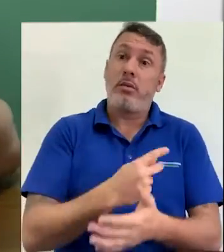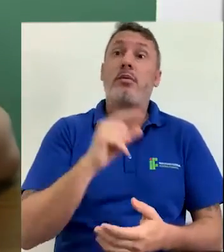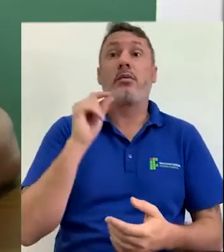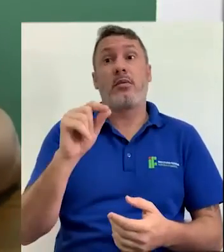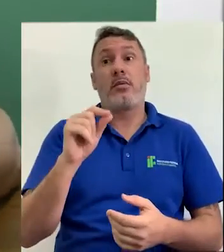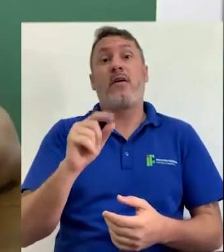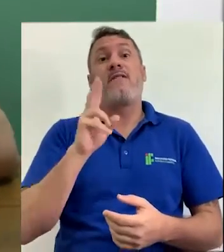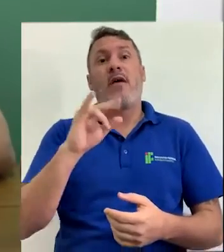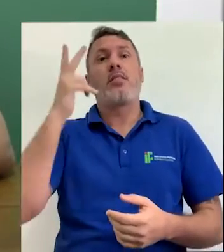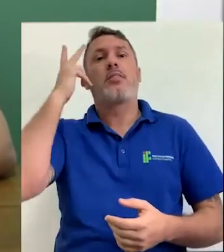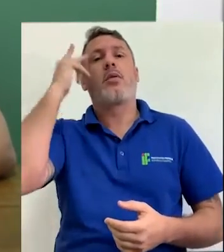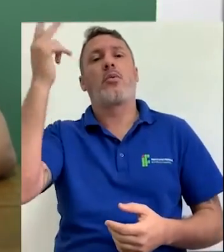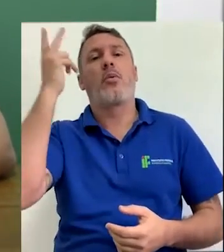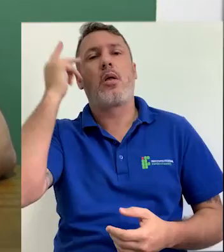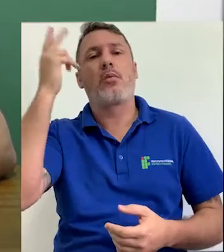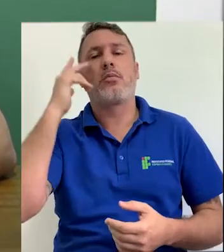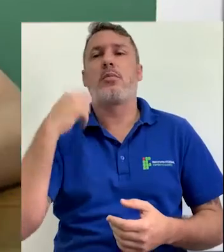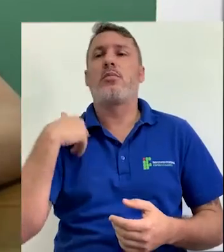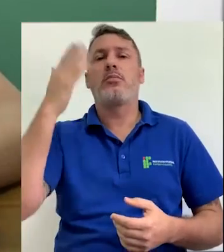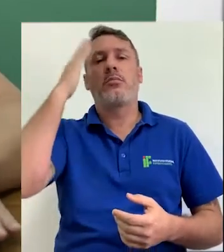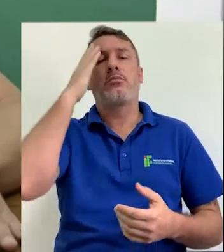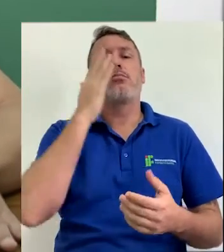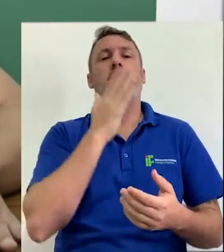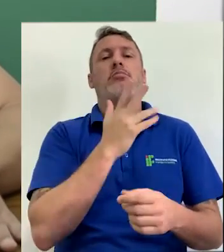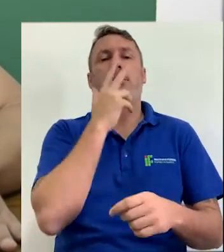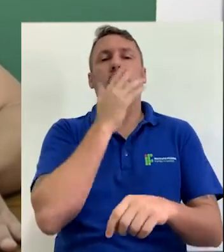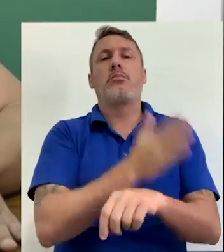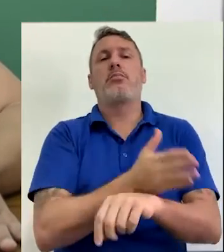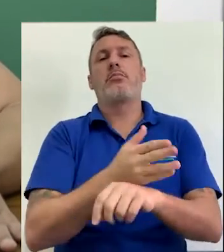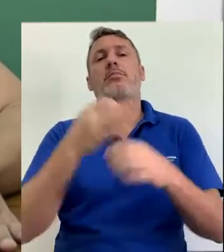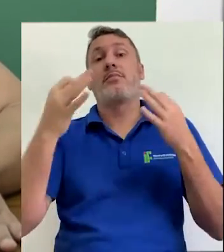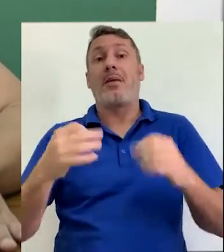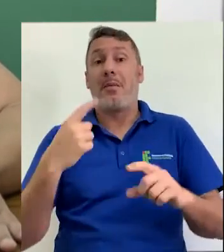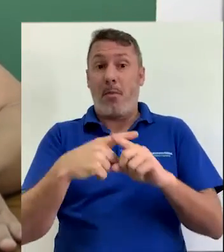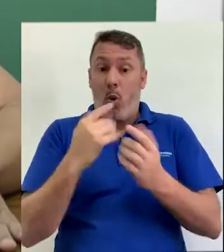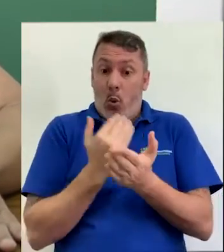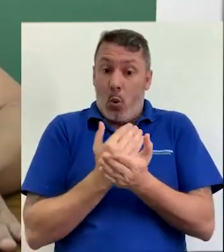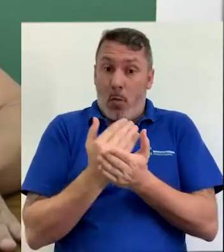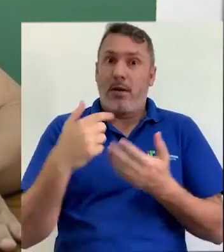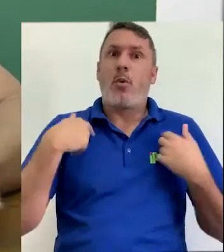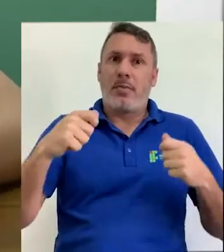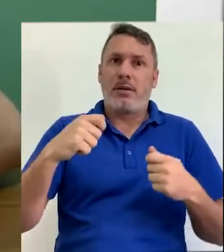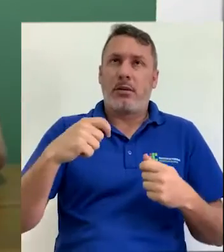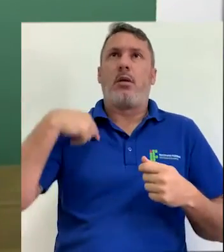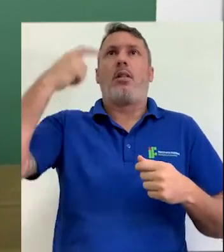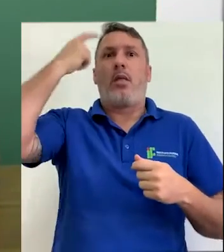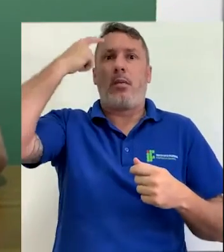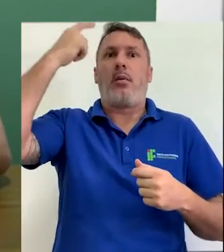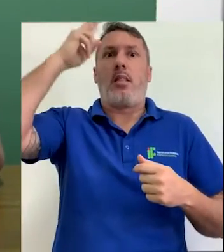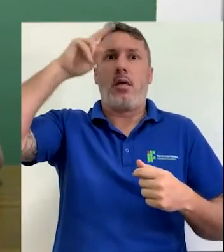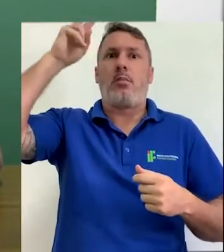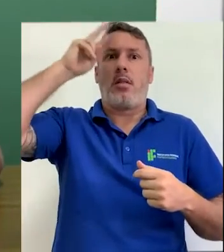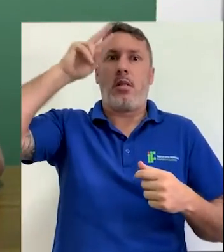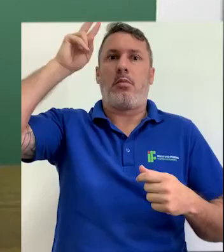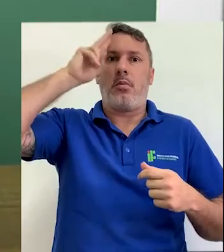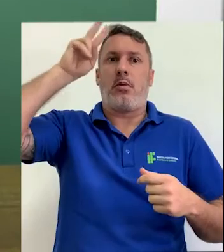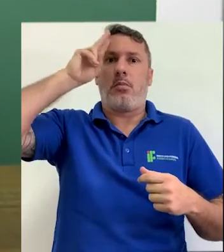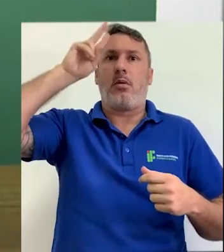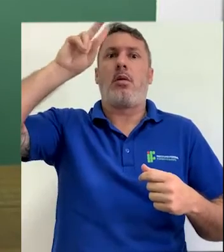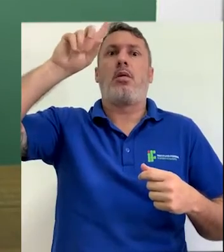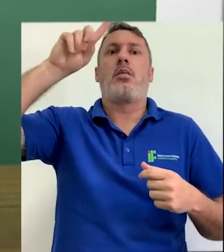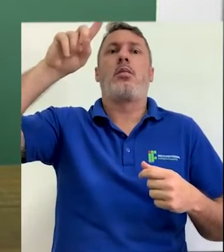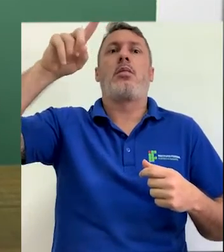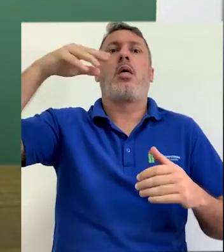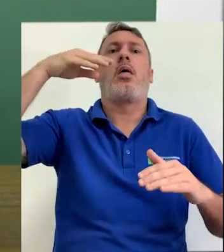ficar natural. Porque de início precisa ser mecanizado, depois que fica